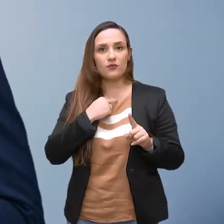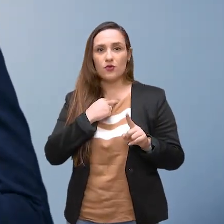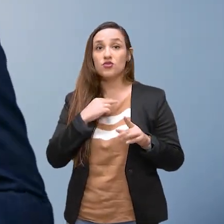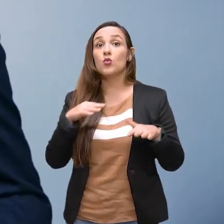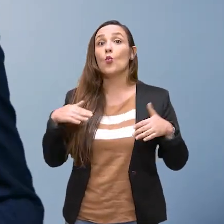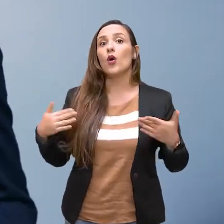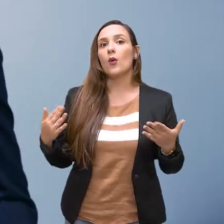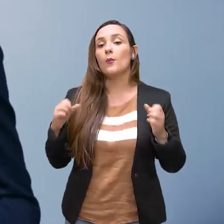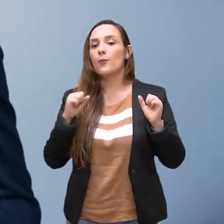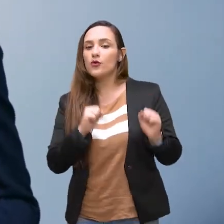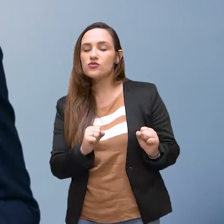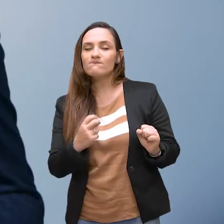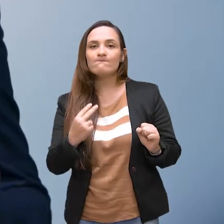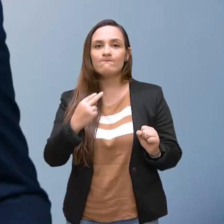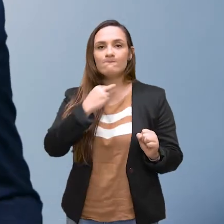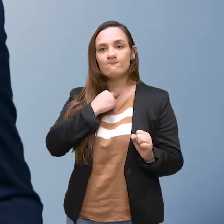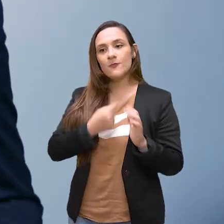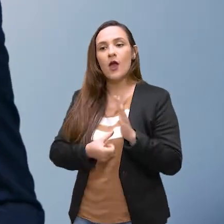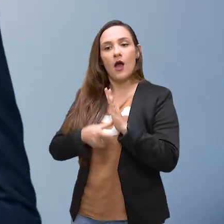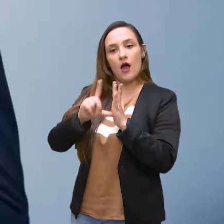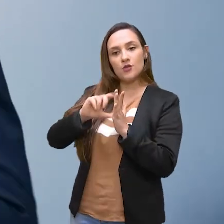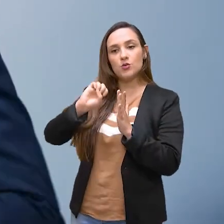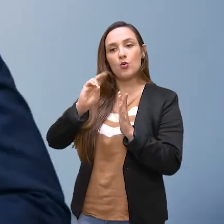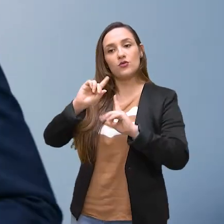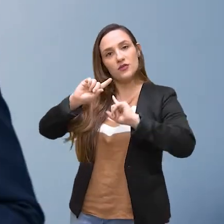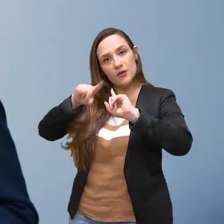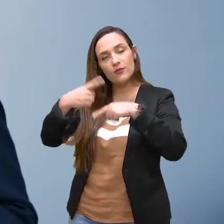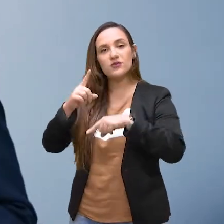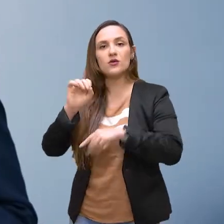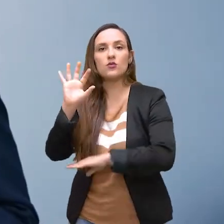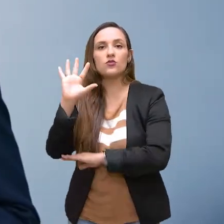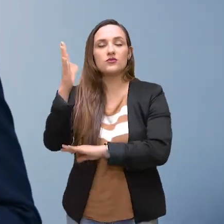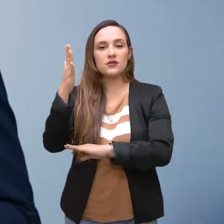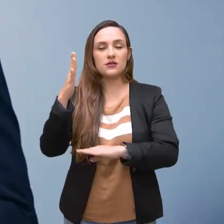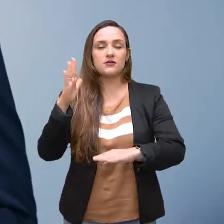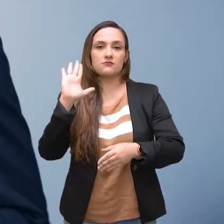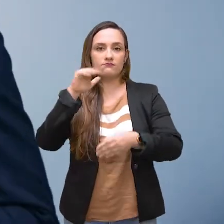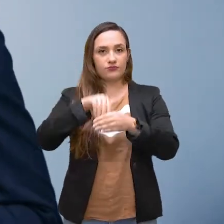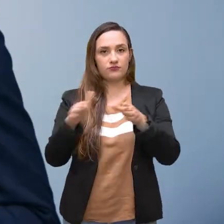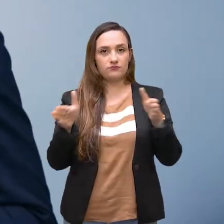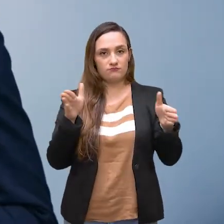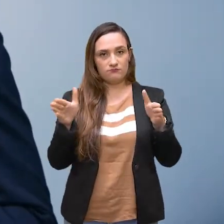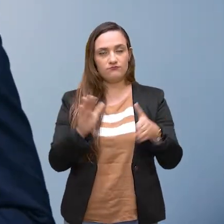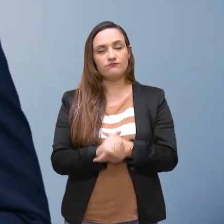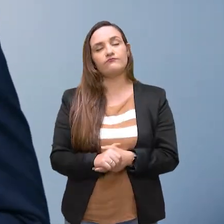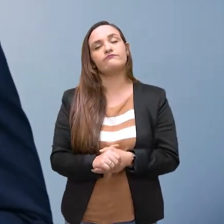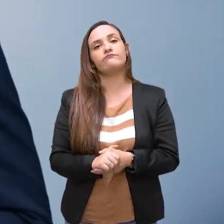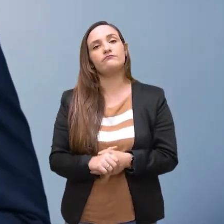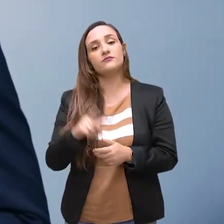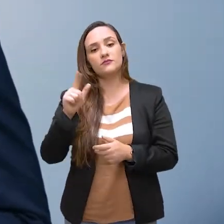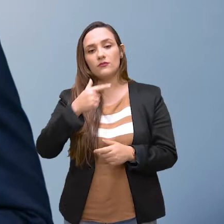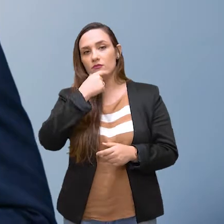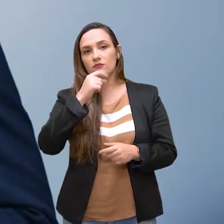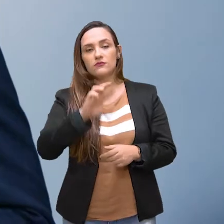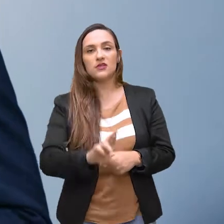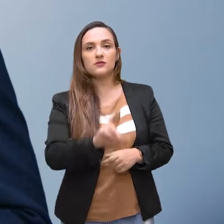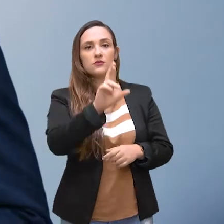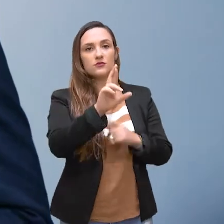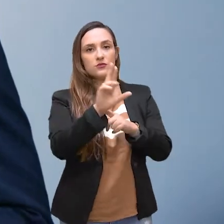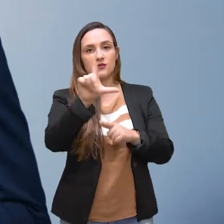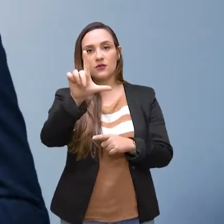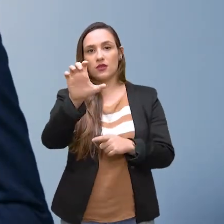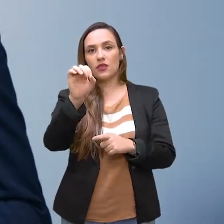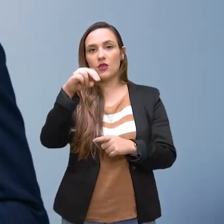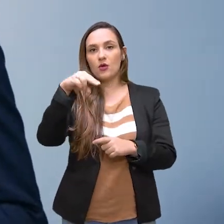pode ou não pode ser feito antes e durante o pleito eleitoral. O material nesse ano foi elaborado pelo Procurador do